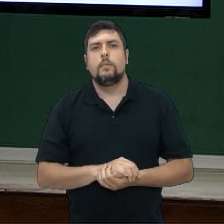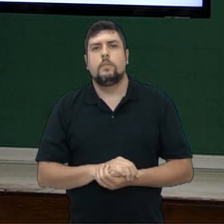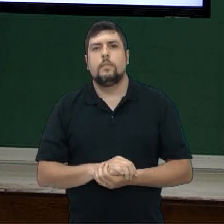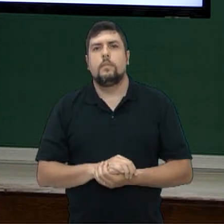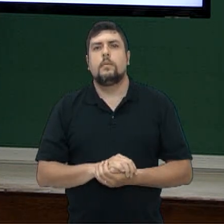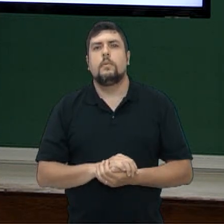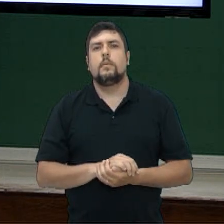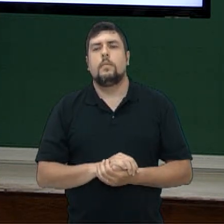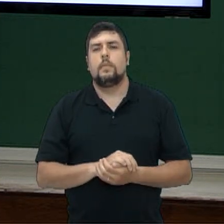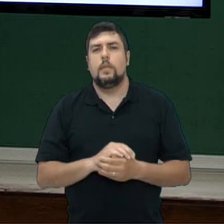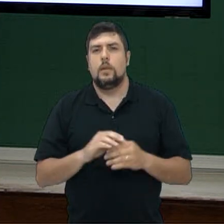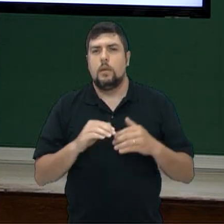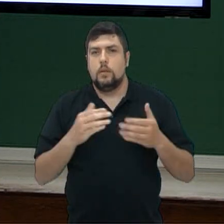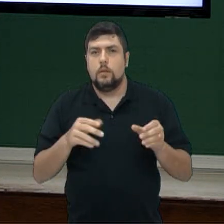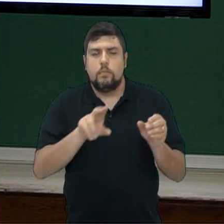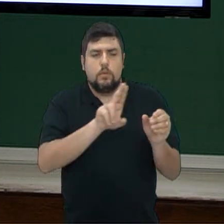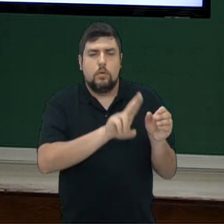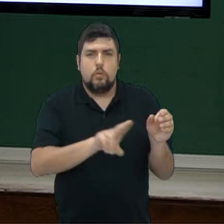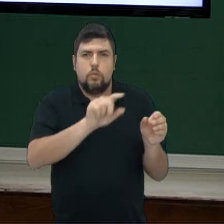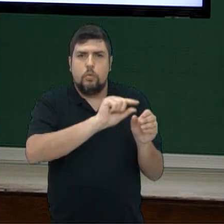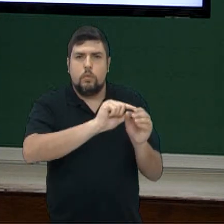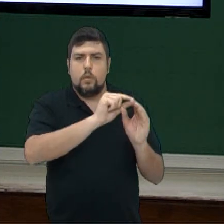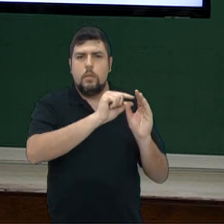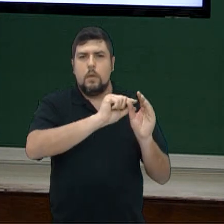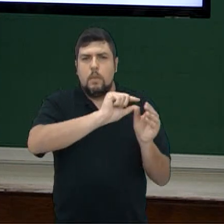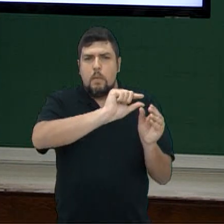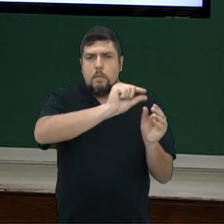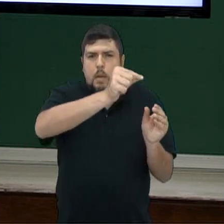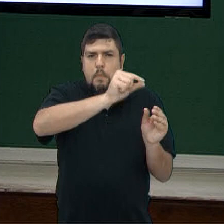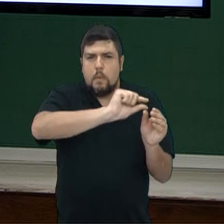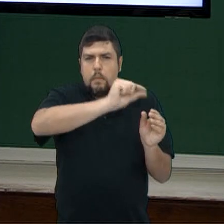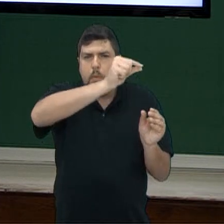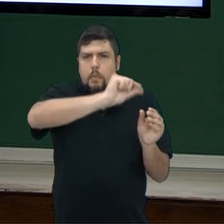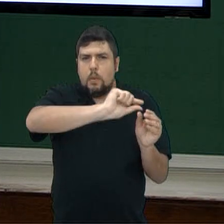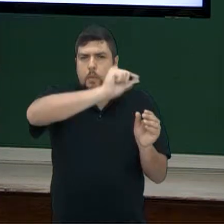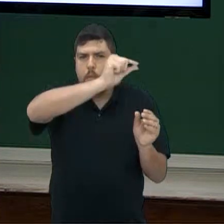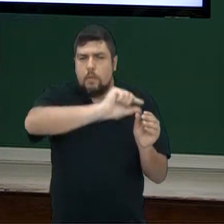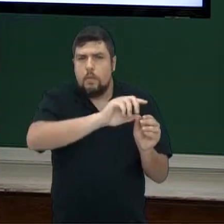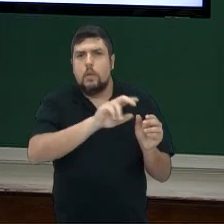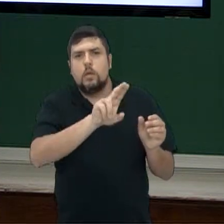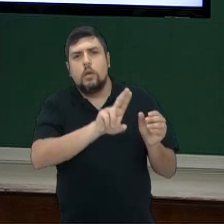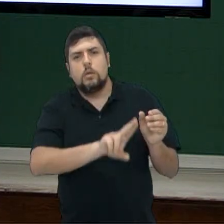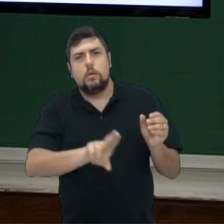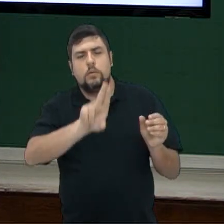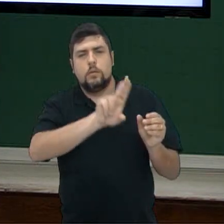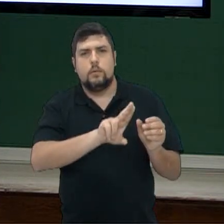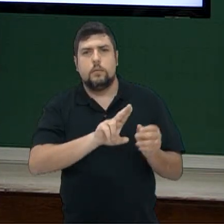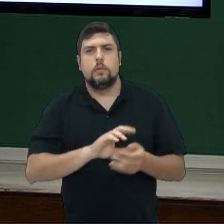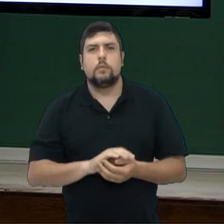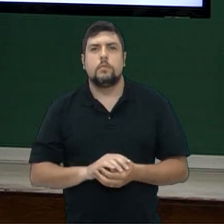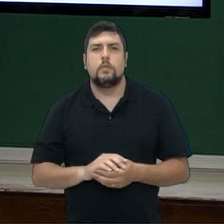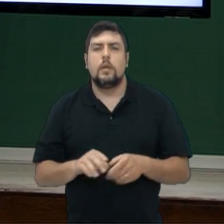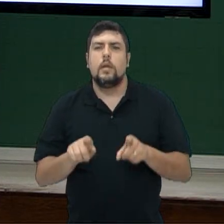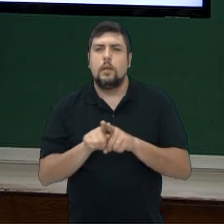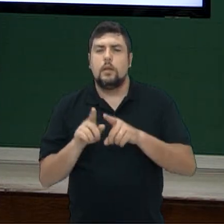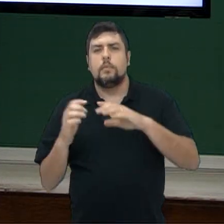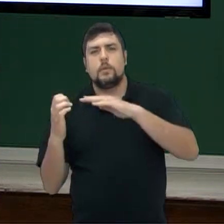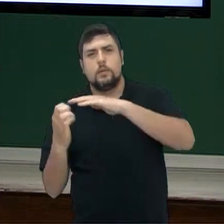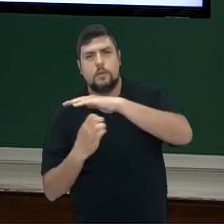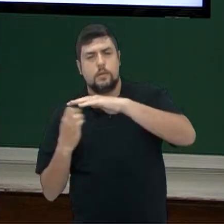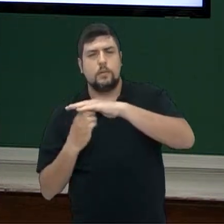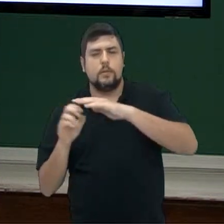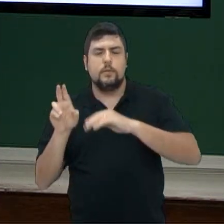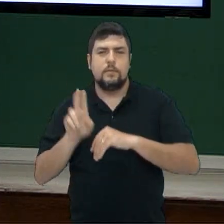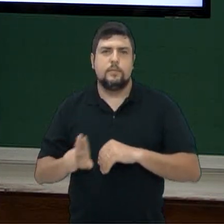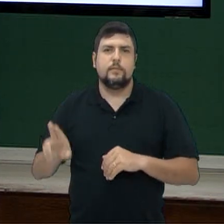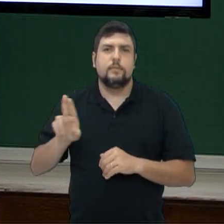esses disjuntores são usados aí na rede elétrica das residências, né? Das empresas comerciais também tem,